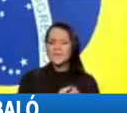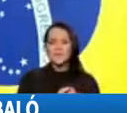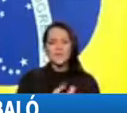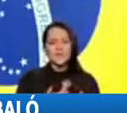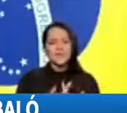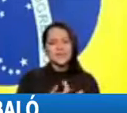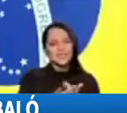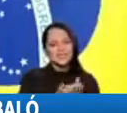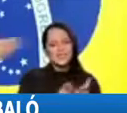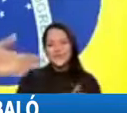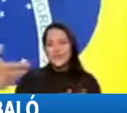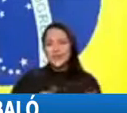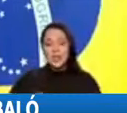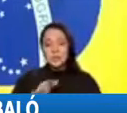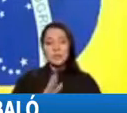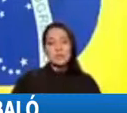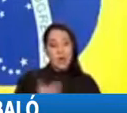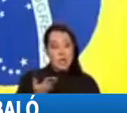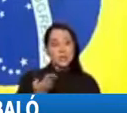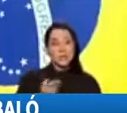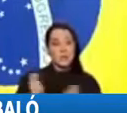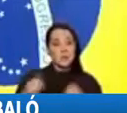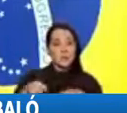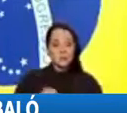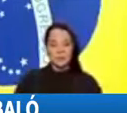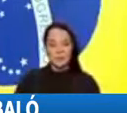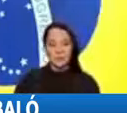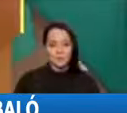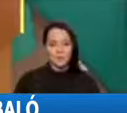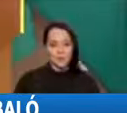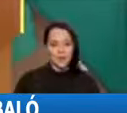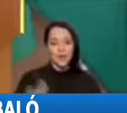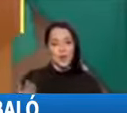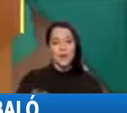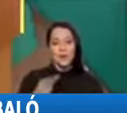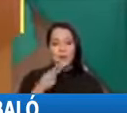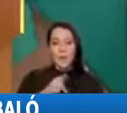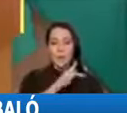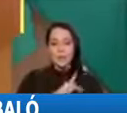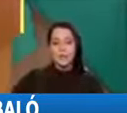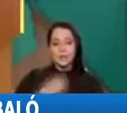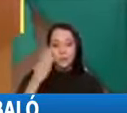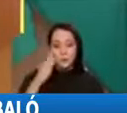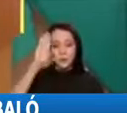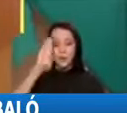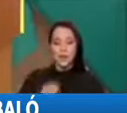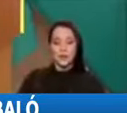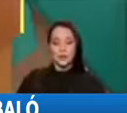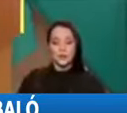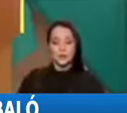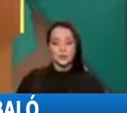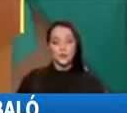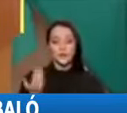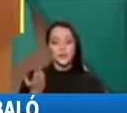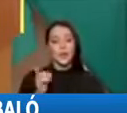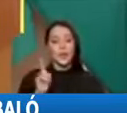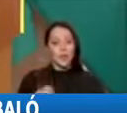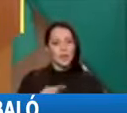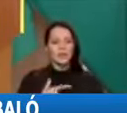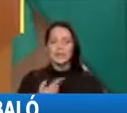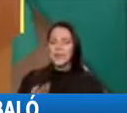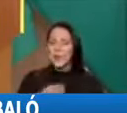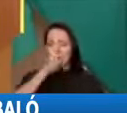realista e a guiné-bissau como bendisse ao senhor presidente Jair bolsonário ser a